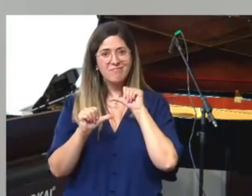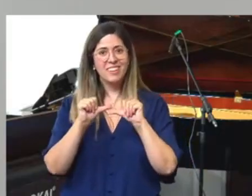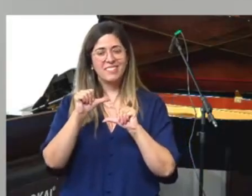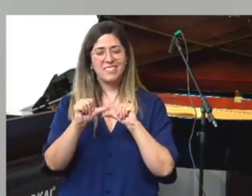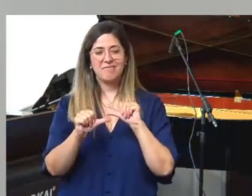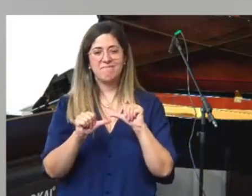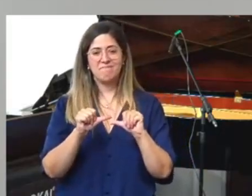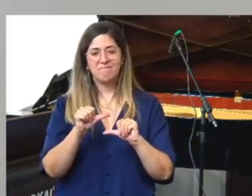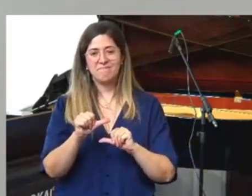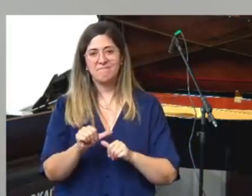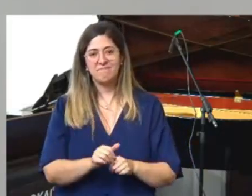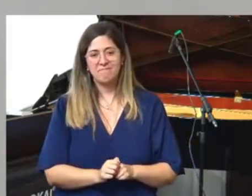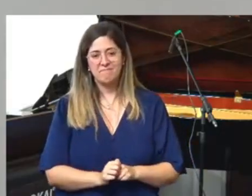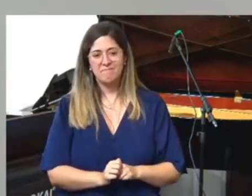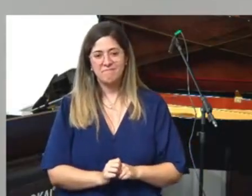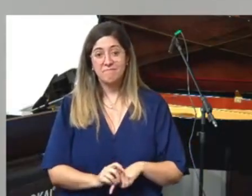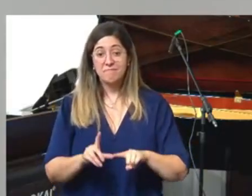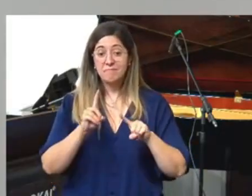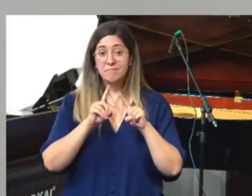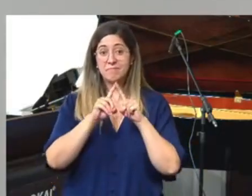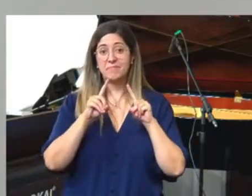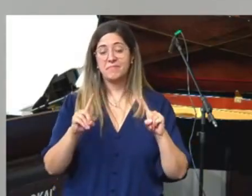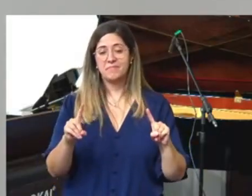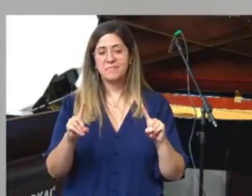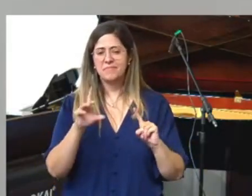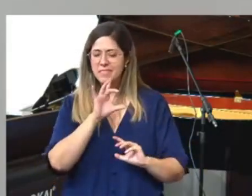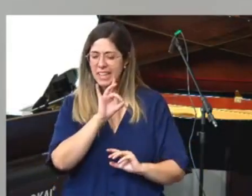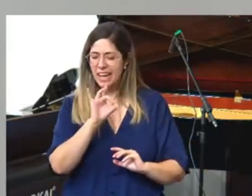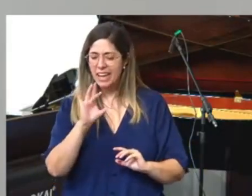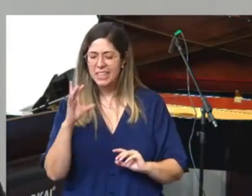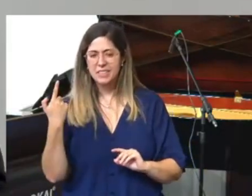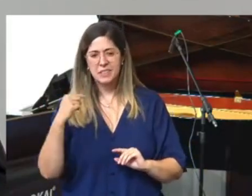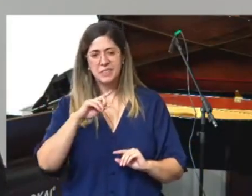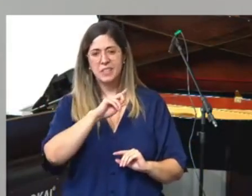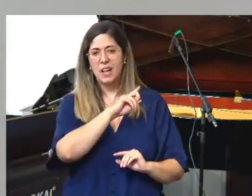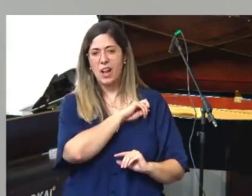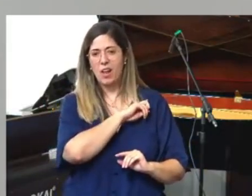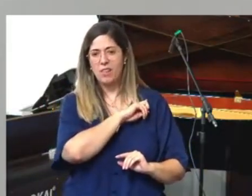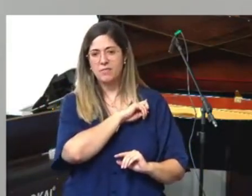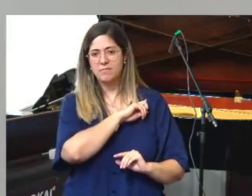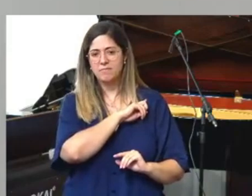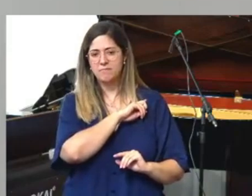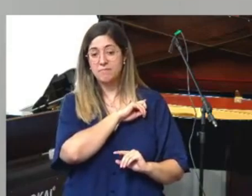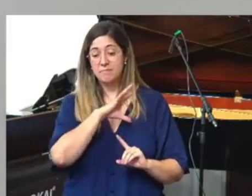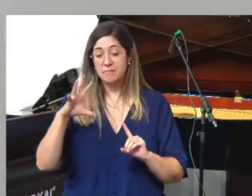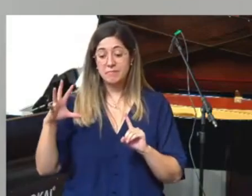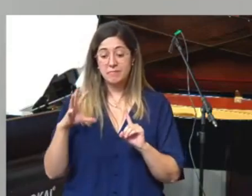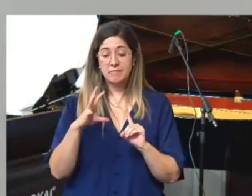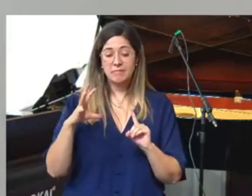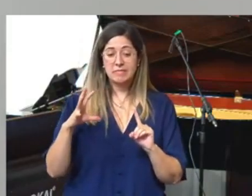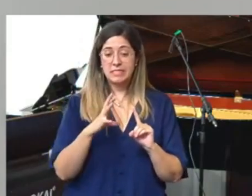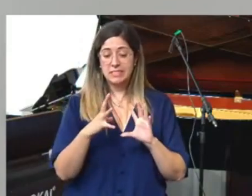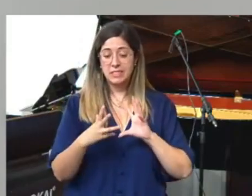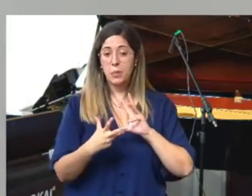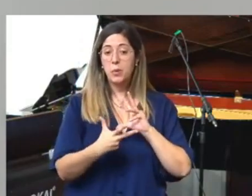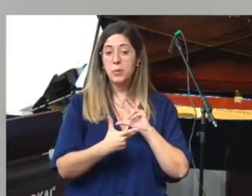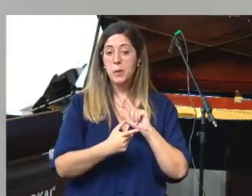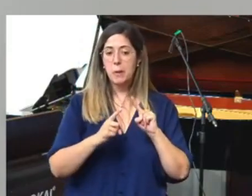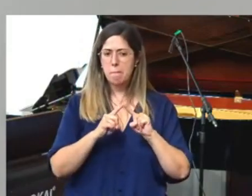mudança. Mas cada um de nós será bombardeado com